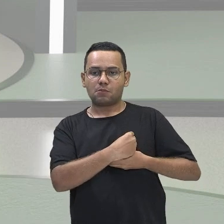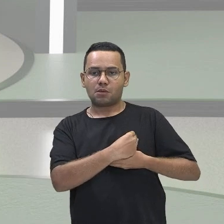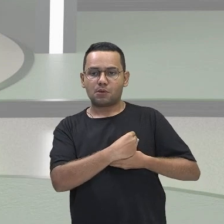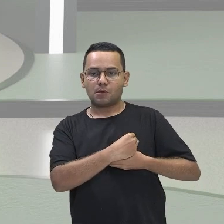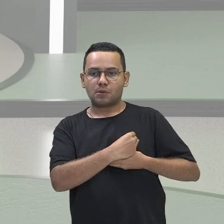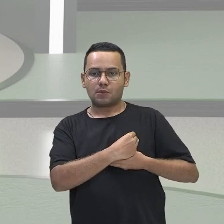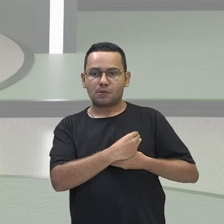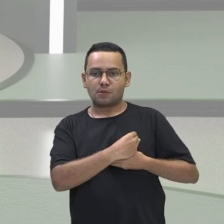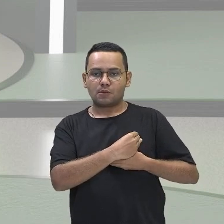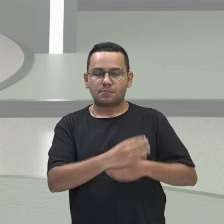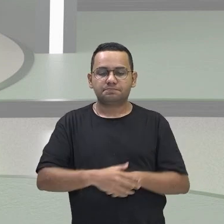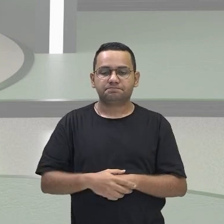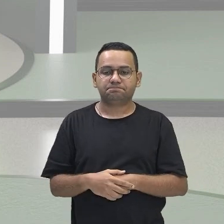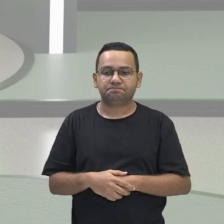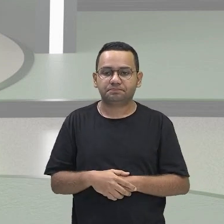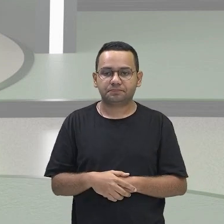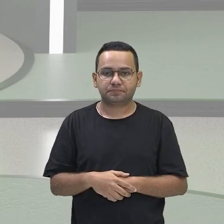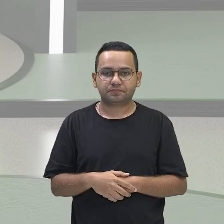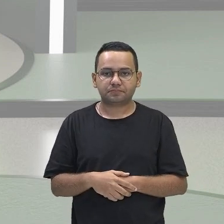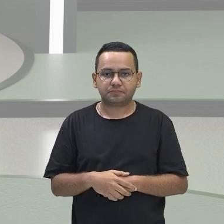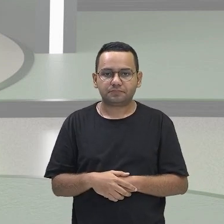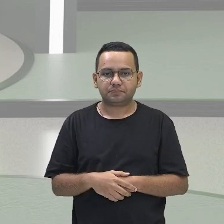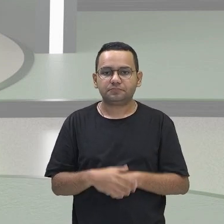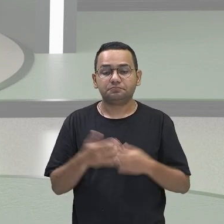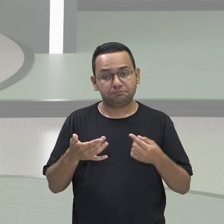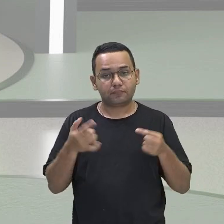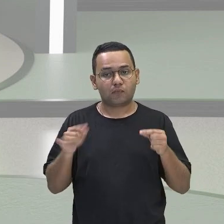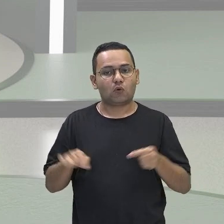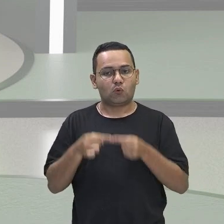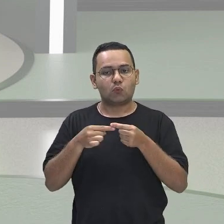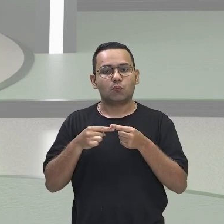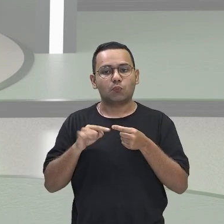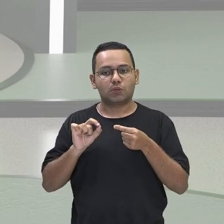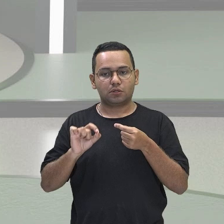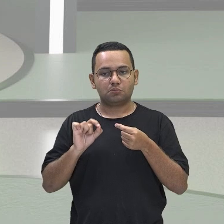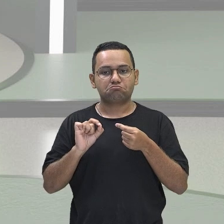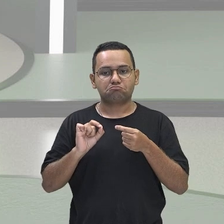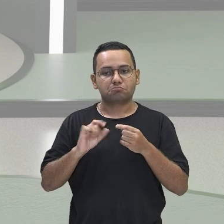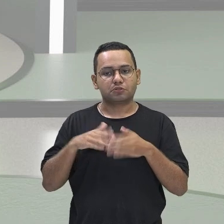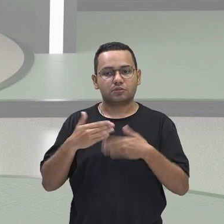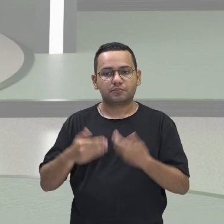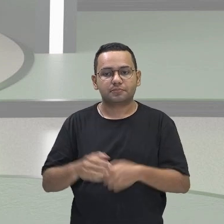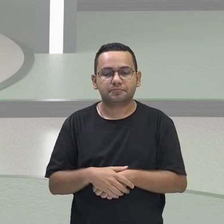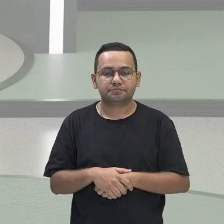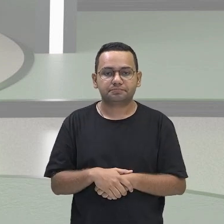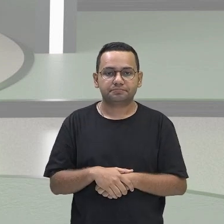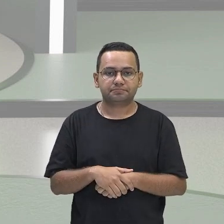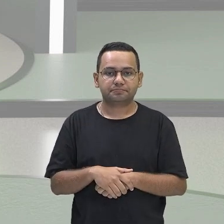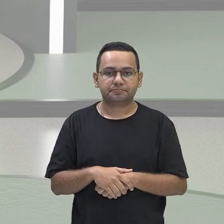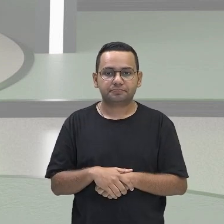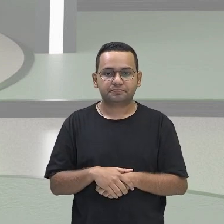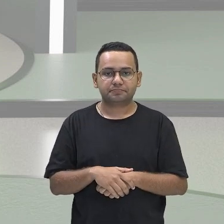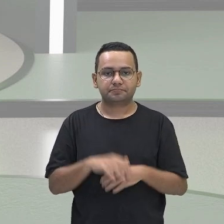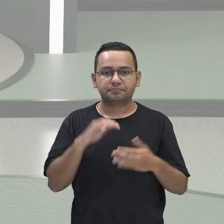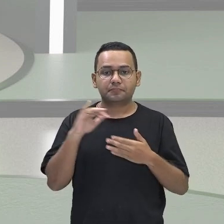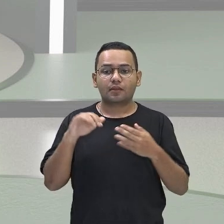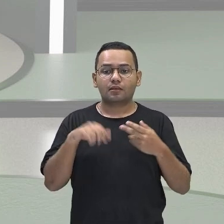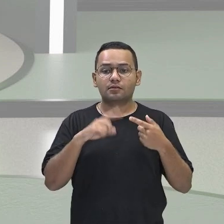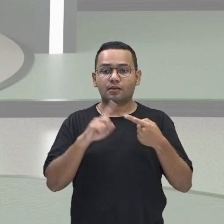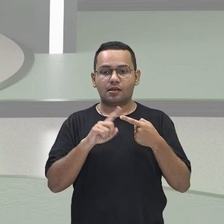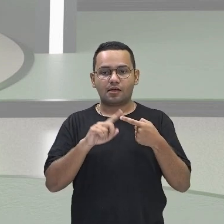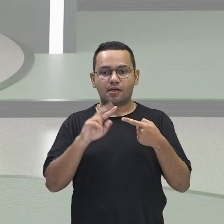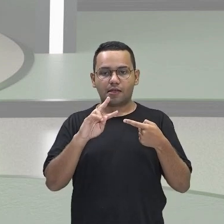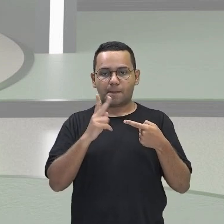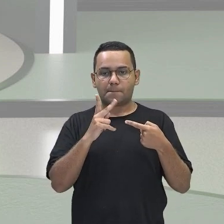precisa alimentar o bebezinho e a prolactina é um hormônio que atua para que isso ocorra. A hipófise ela é uma glândula, como eu disse,